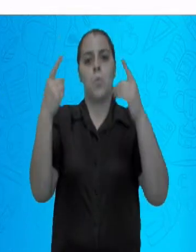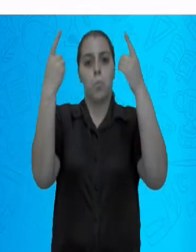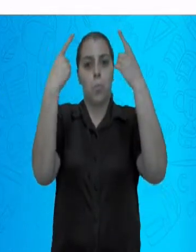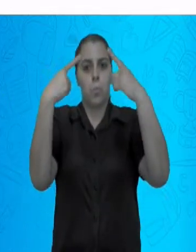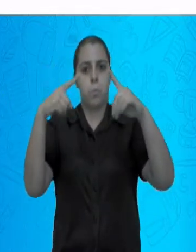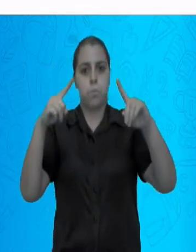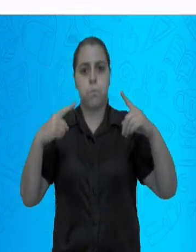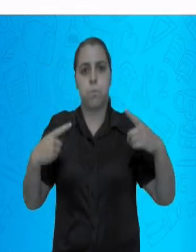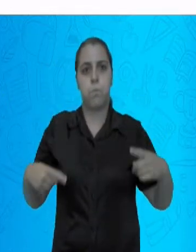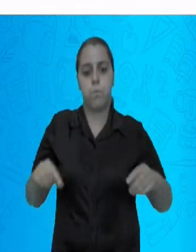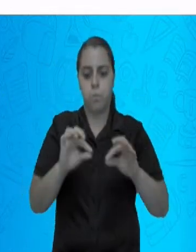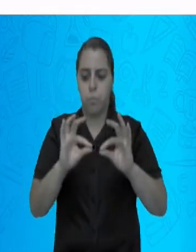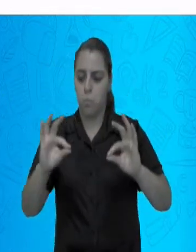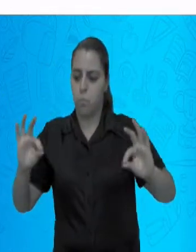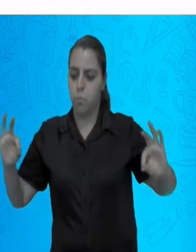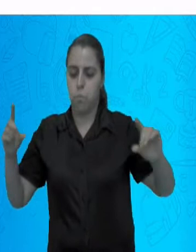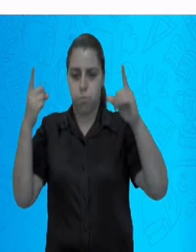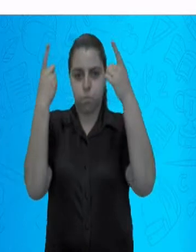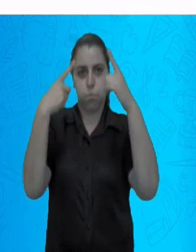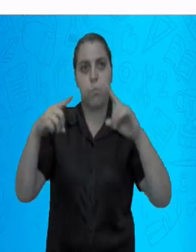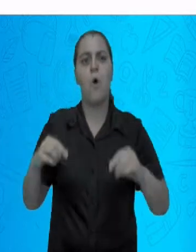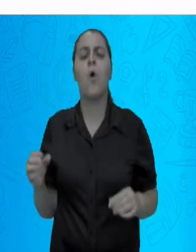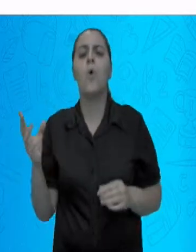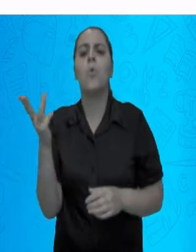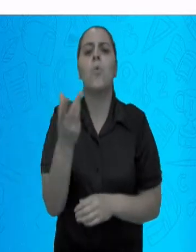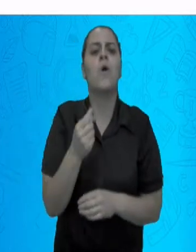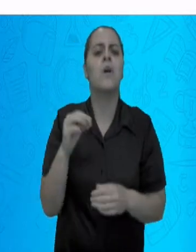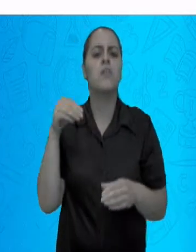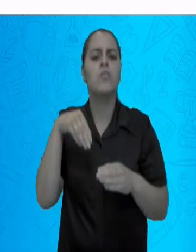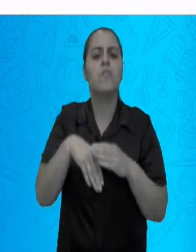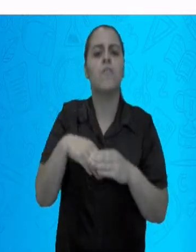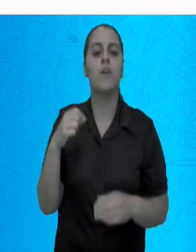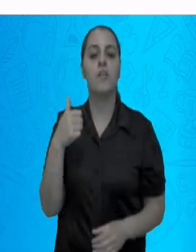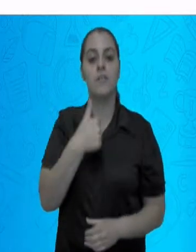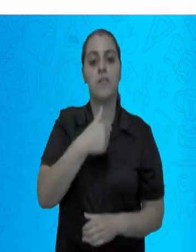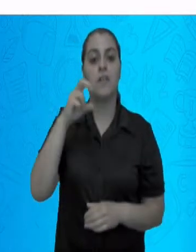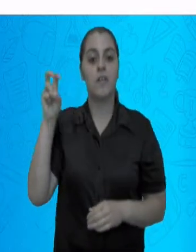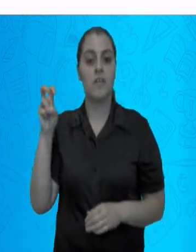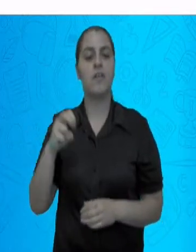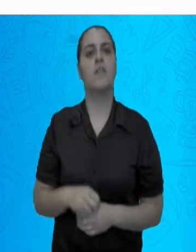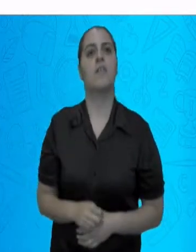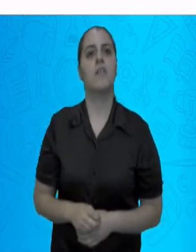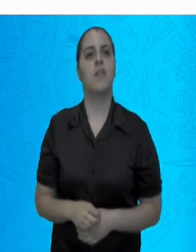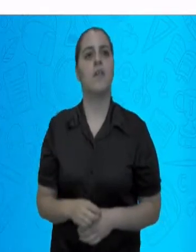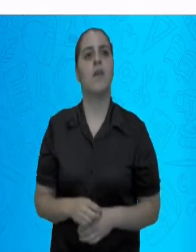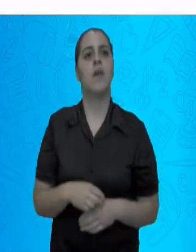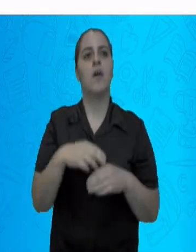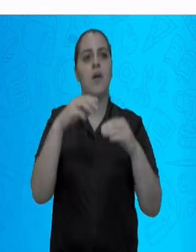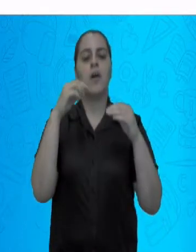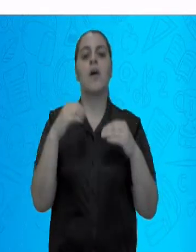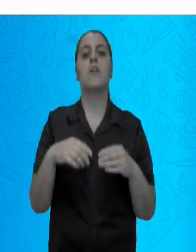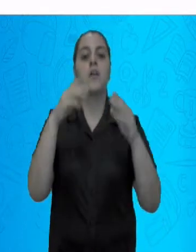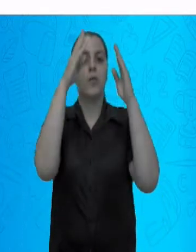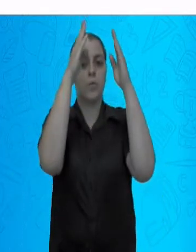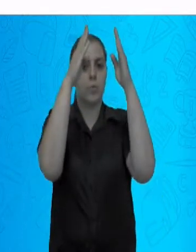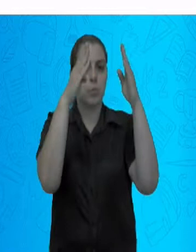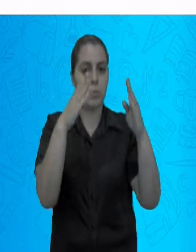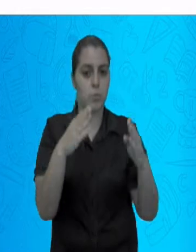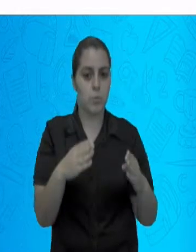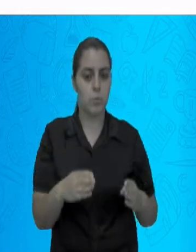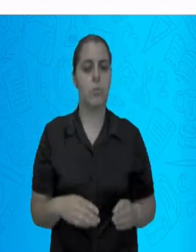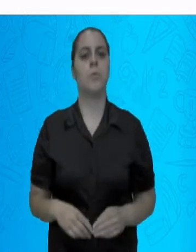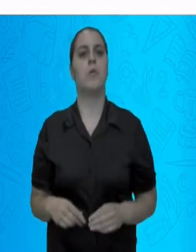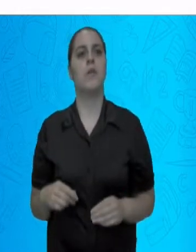tabela, vamos olhar na tabela, o espeto teve quantos votos? 15. Então, a coluna do espeto, ela